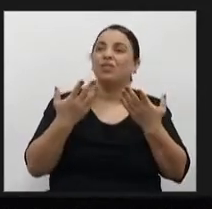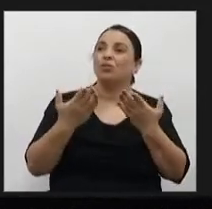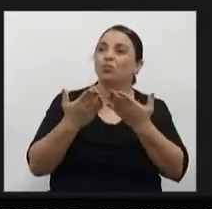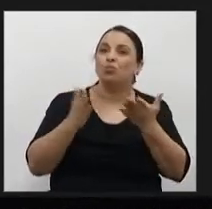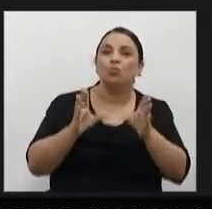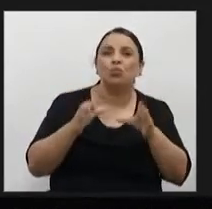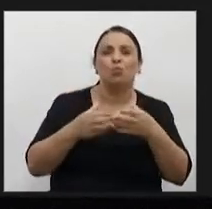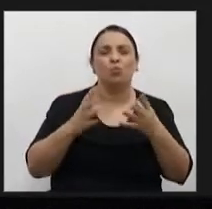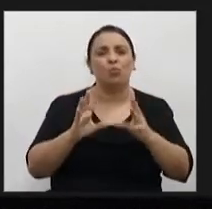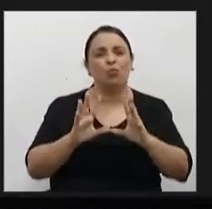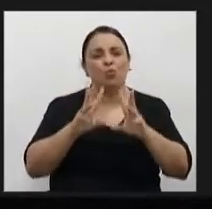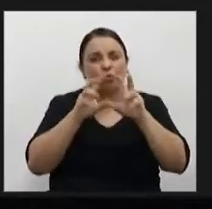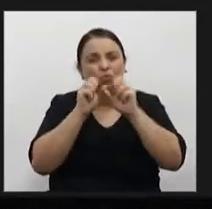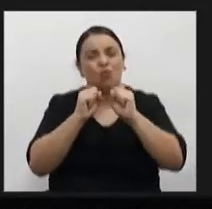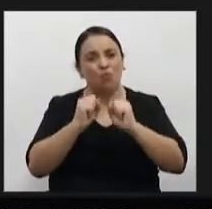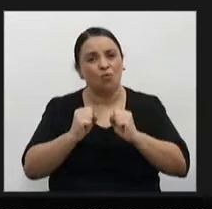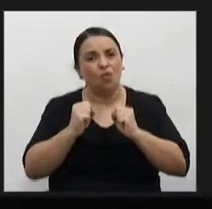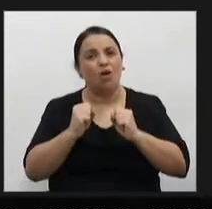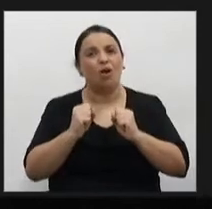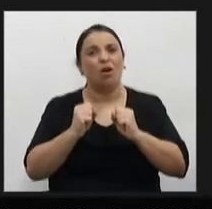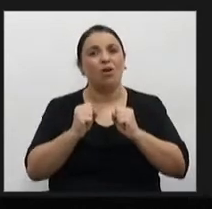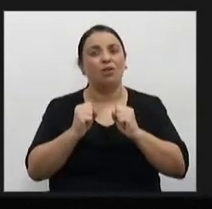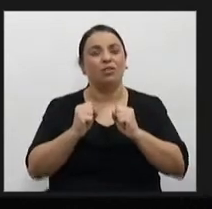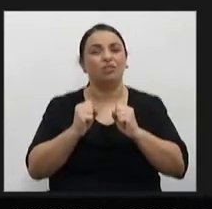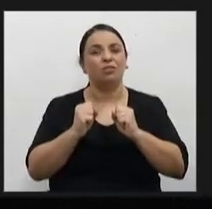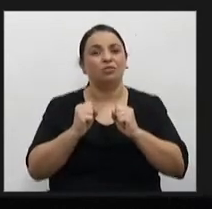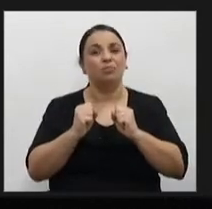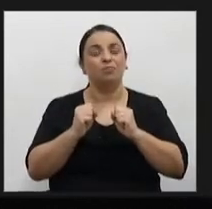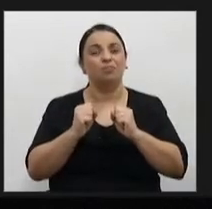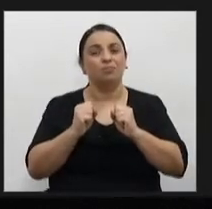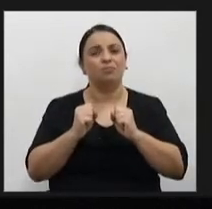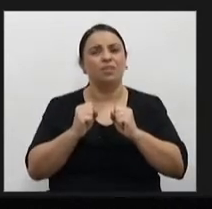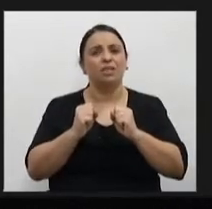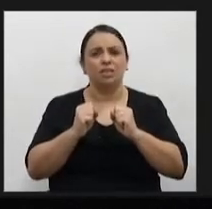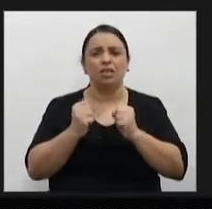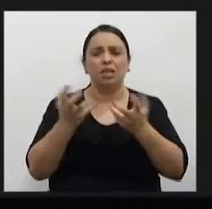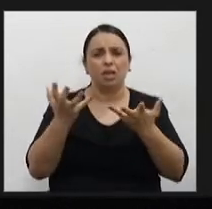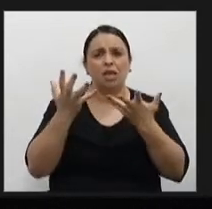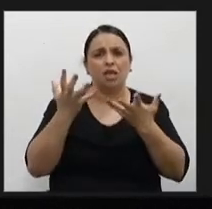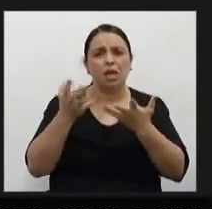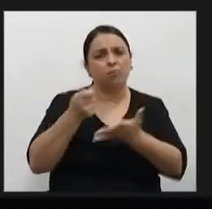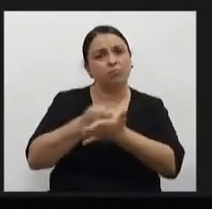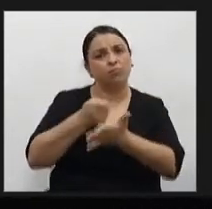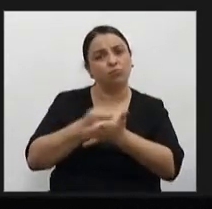aqui presente em busca dos nossos direitos, né? Que,